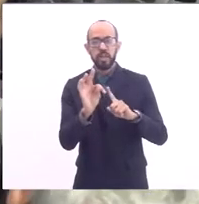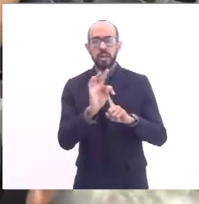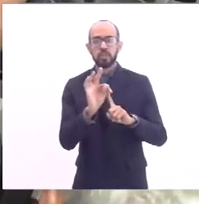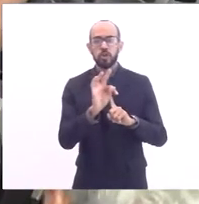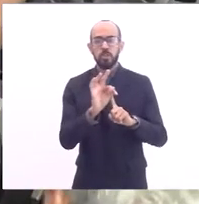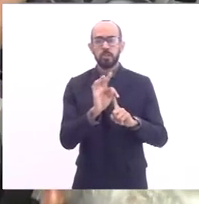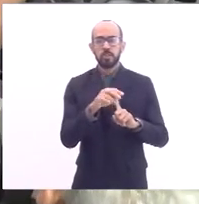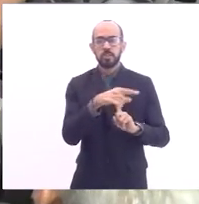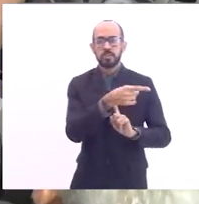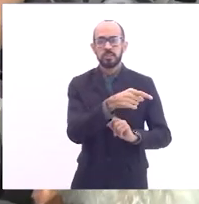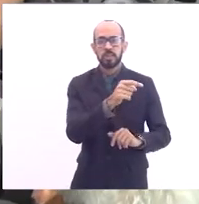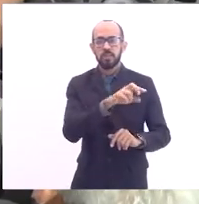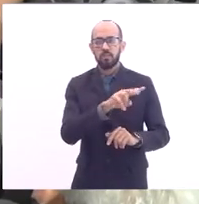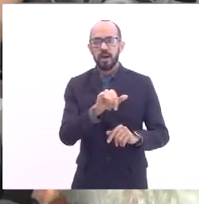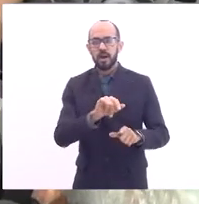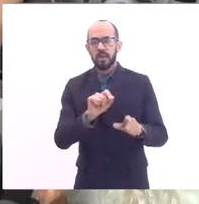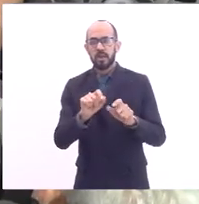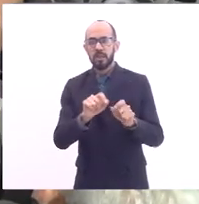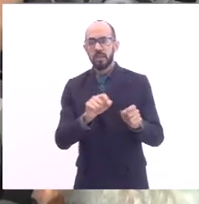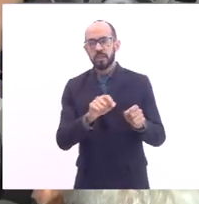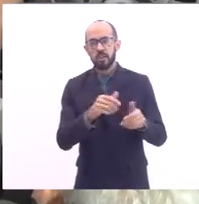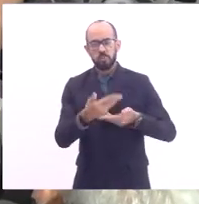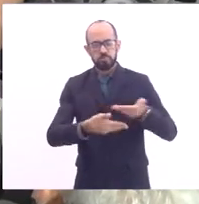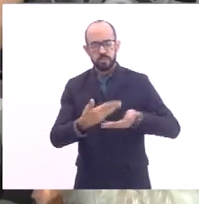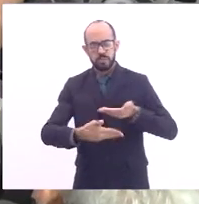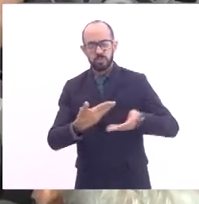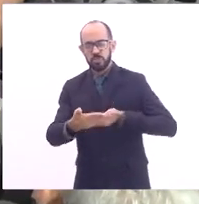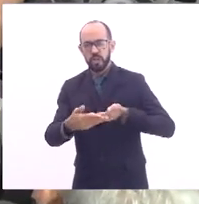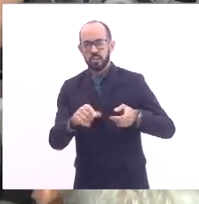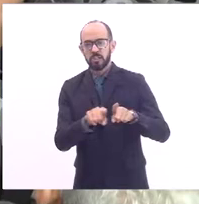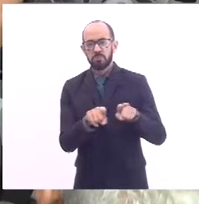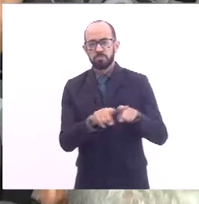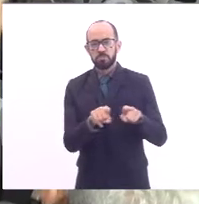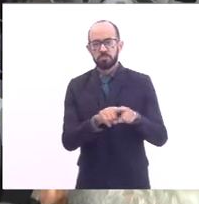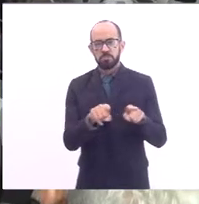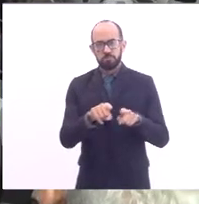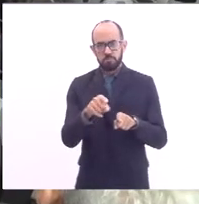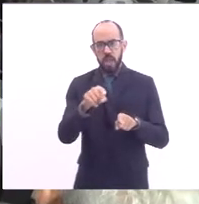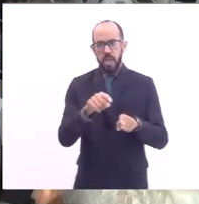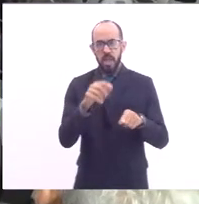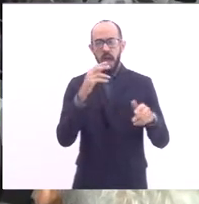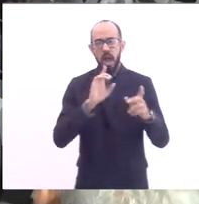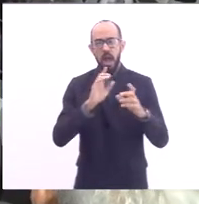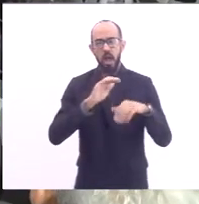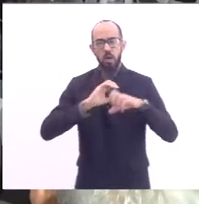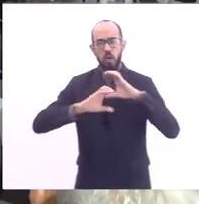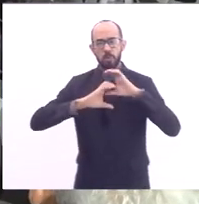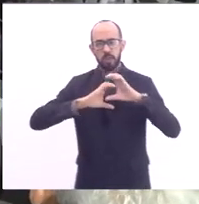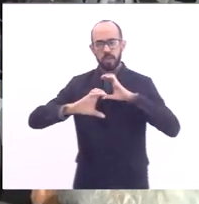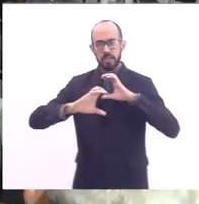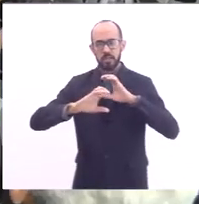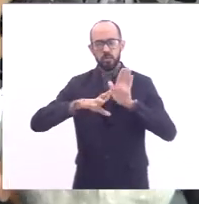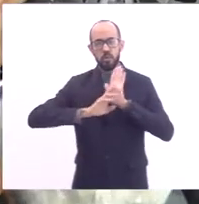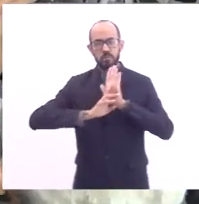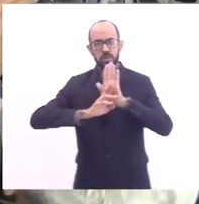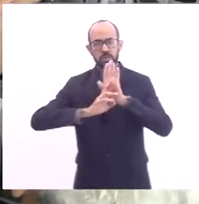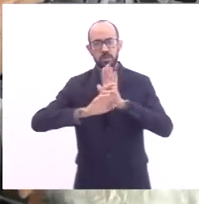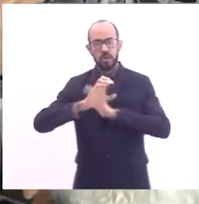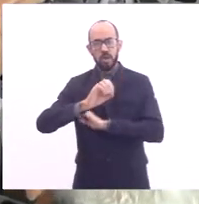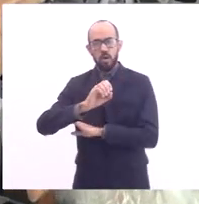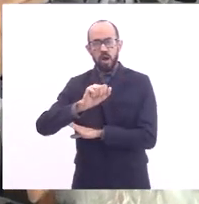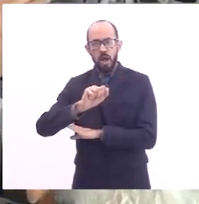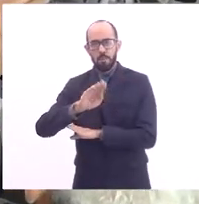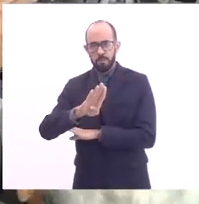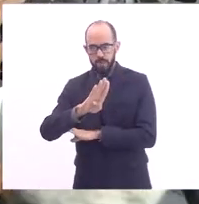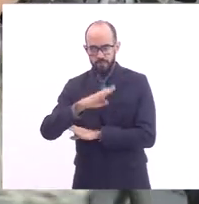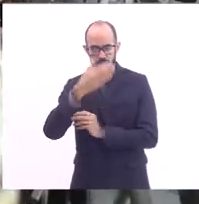e que vai compartilhar a intervenção com o representante da OAB de Teresópolis, doutor Dibe, agradecendo